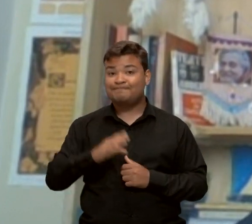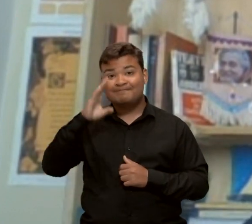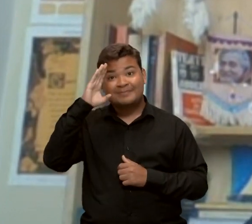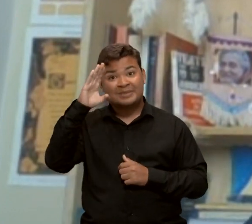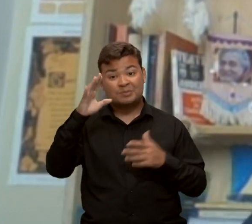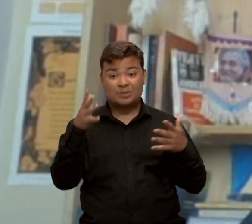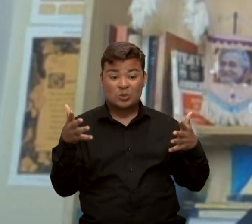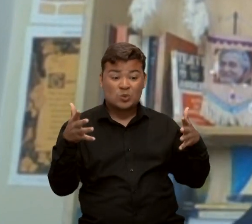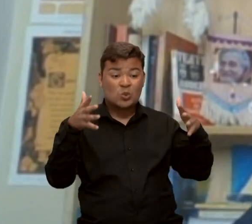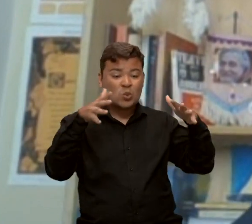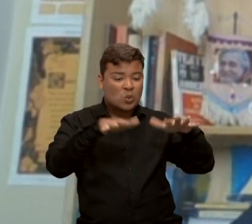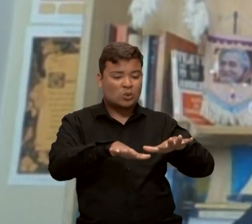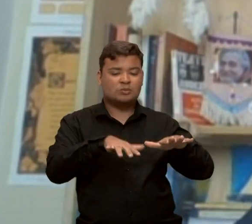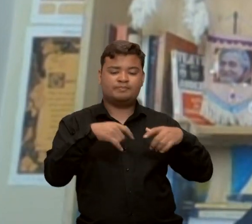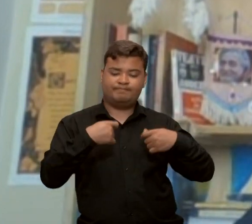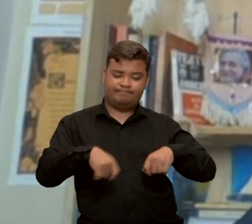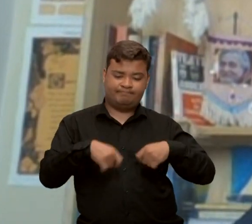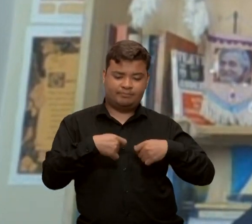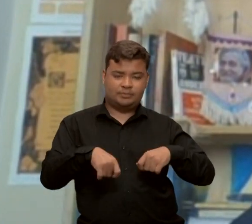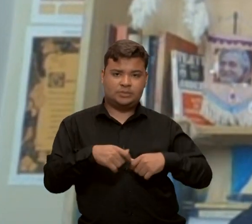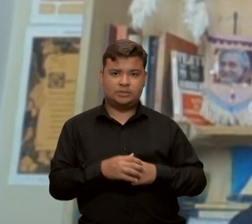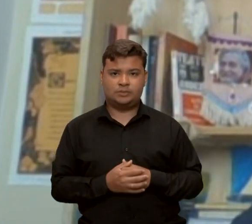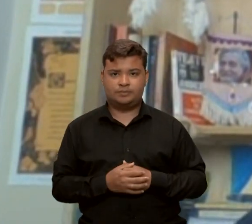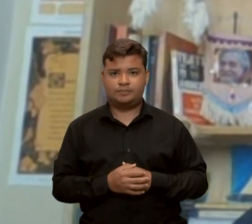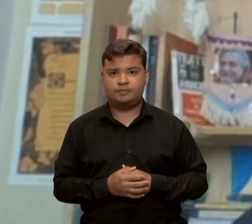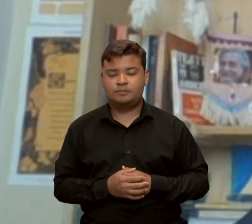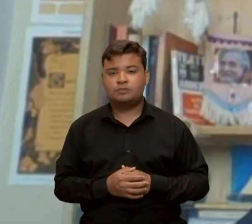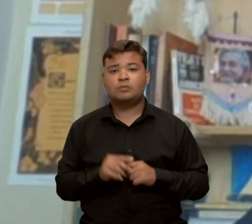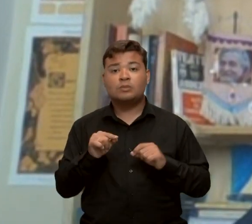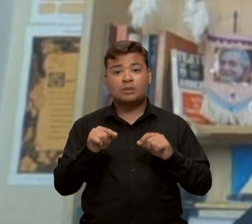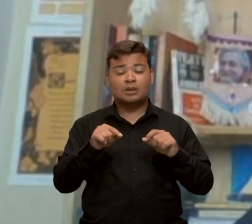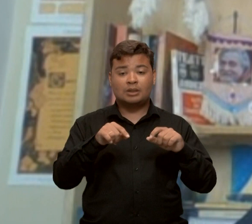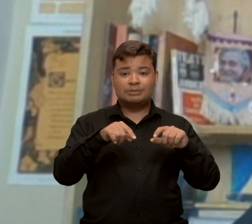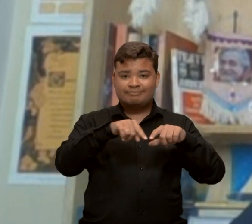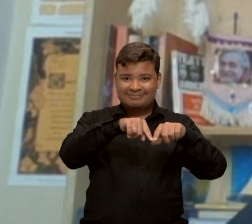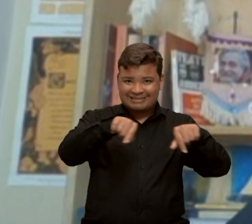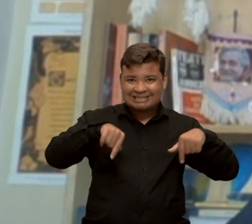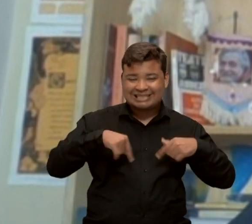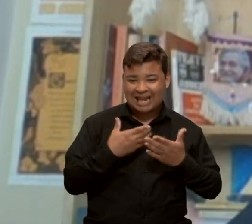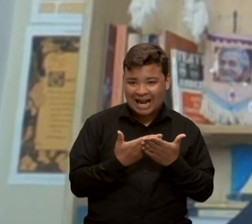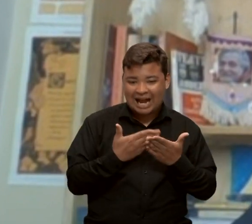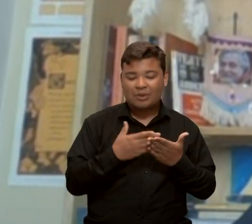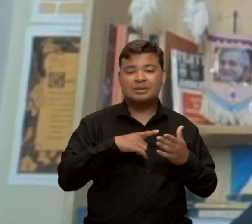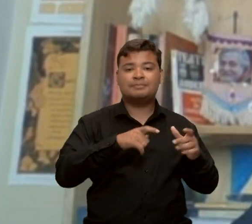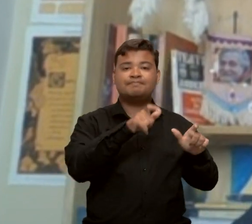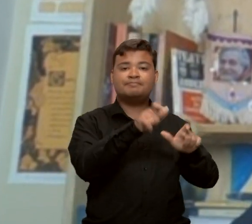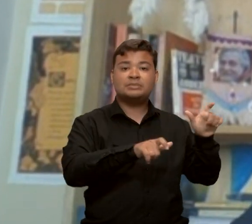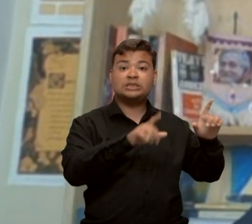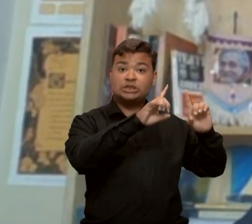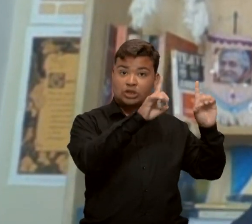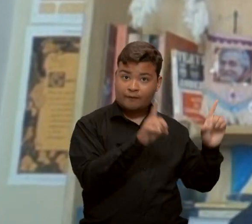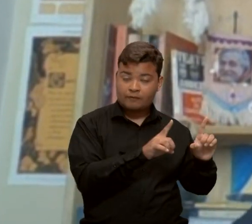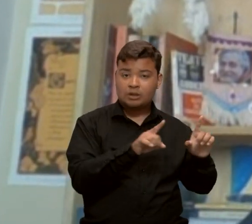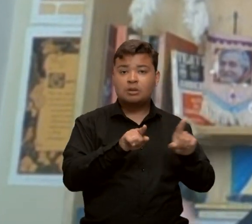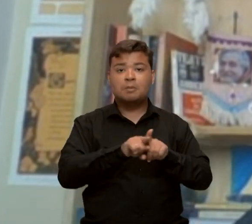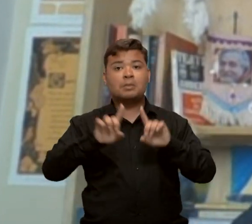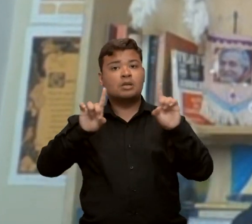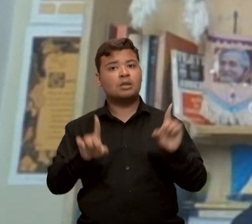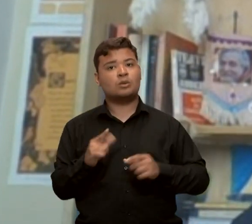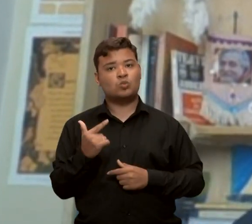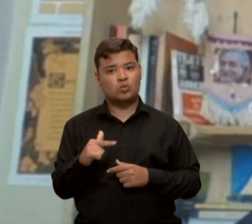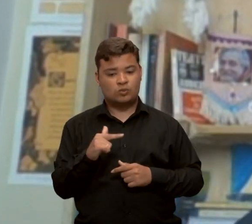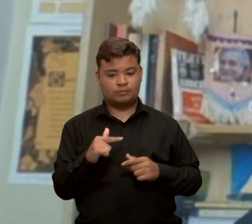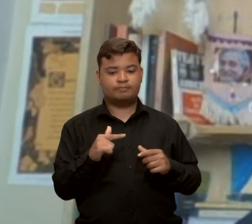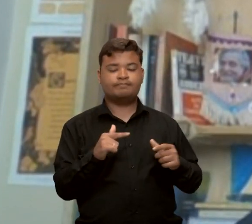são classes, né, em que estão pessoas com e sem deficiência, e os professores de apoio atuam adaptando